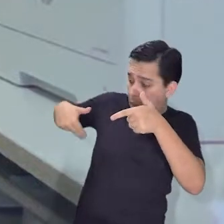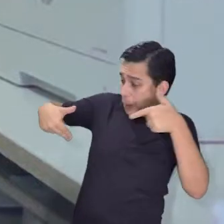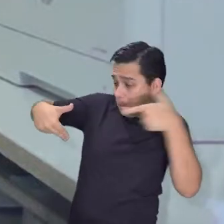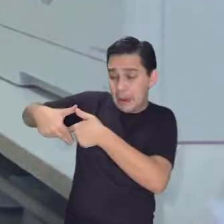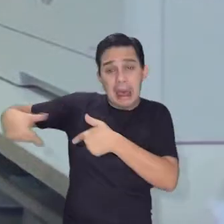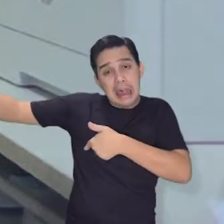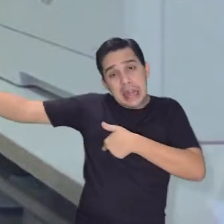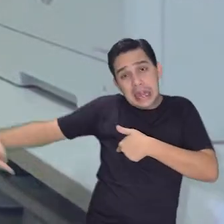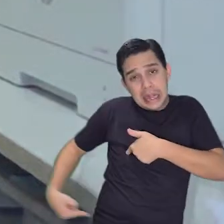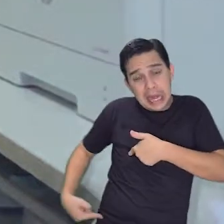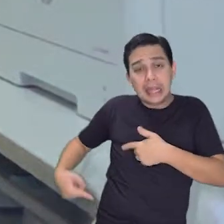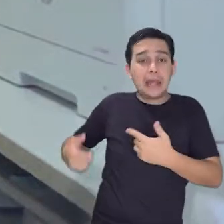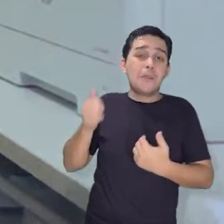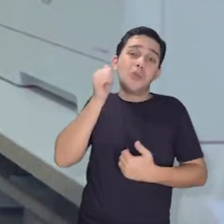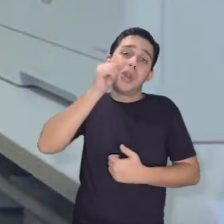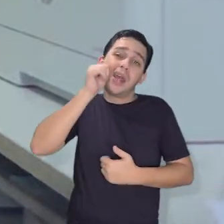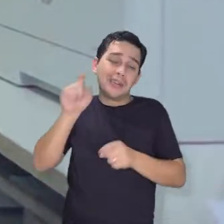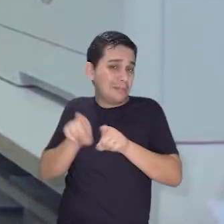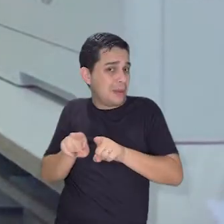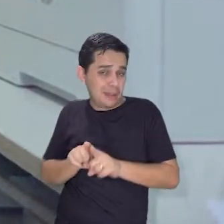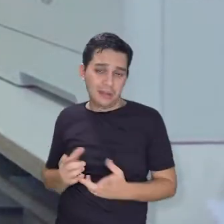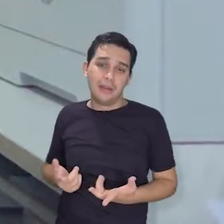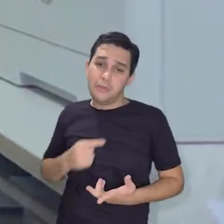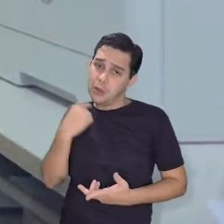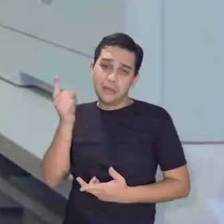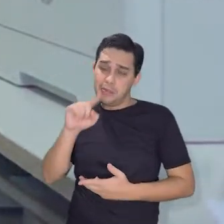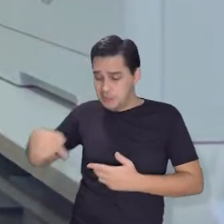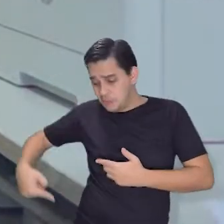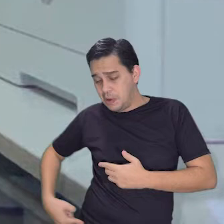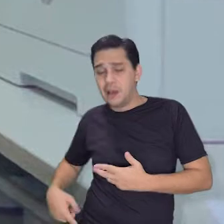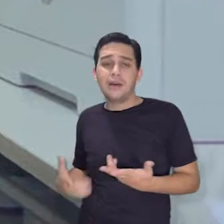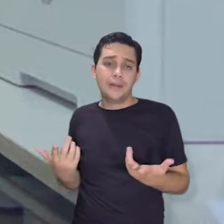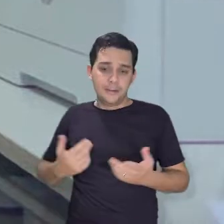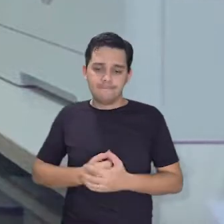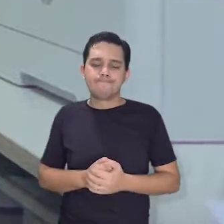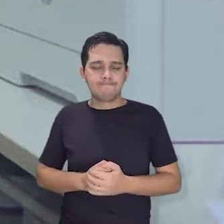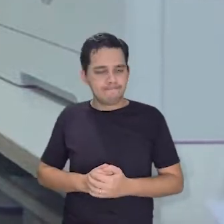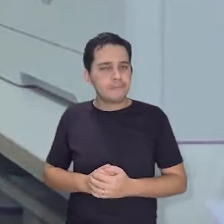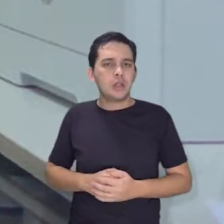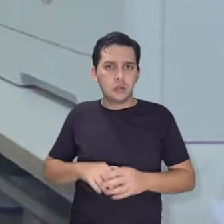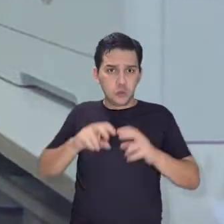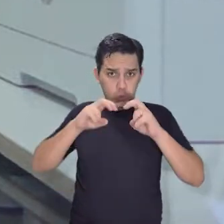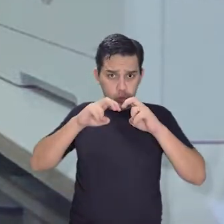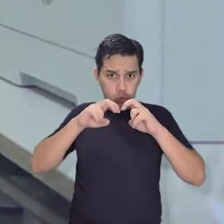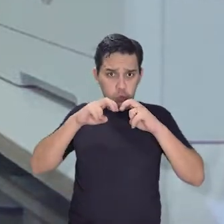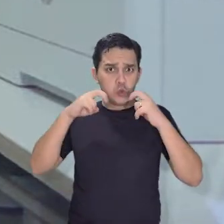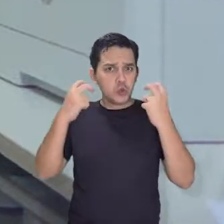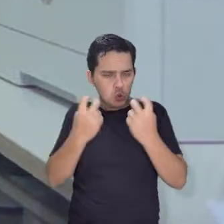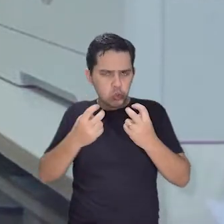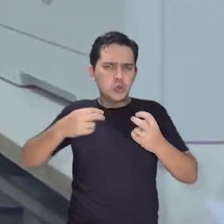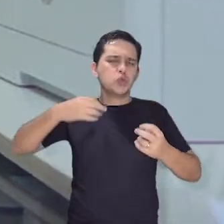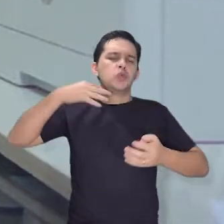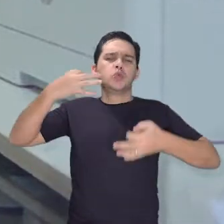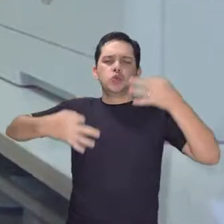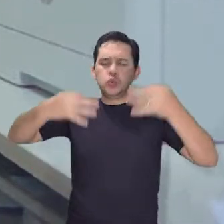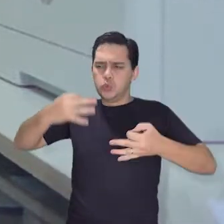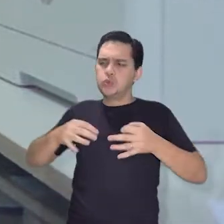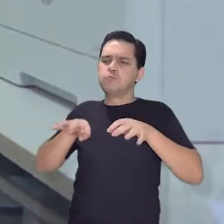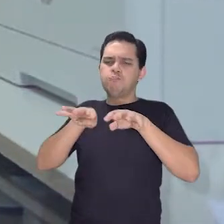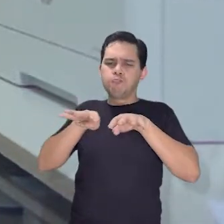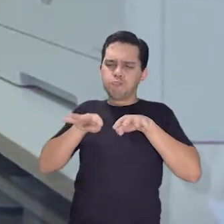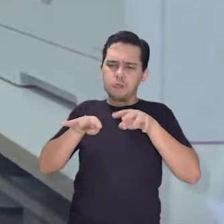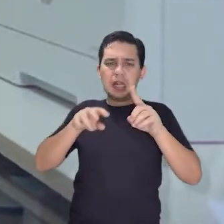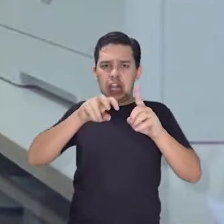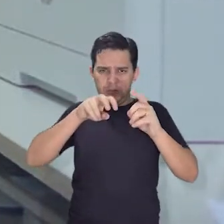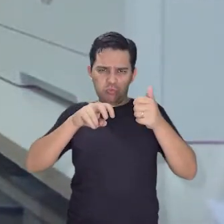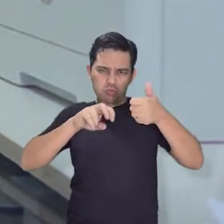De acordo com as provas do processo, o Ministério Público sustentou, no plenário do 4º Tribunal do Júri da capital, que o réu